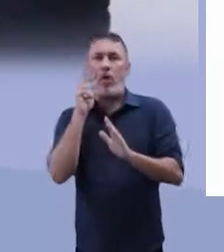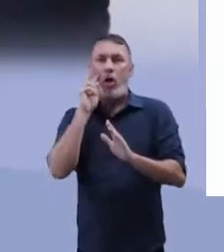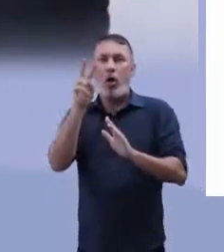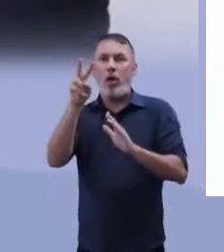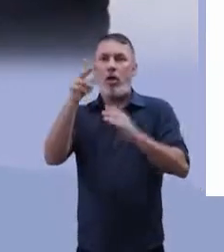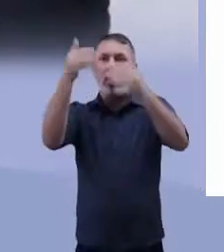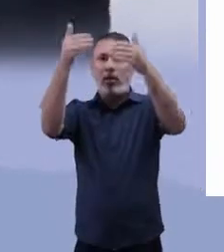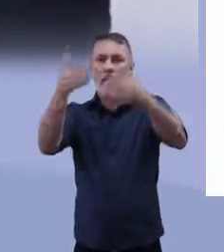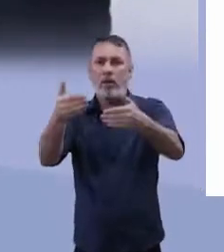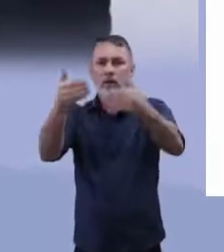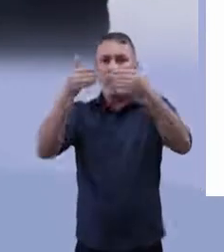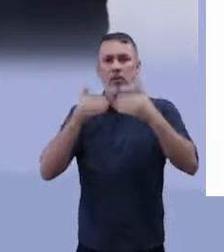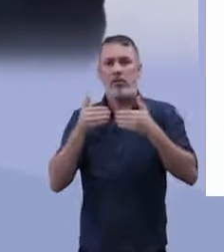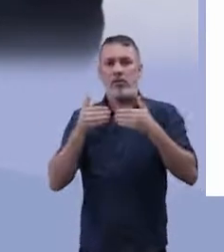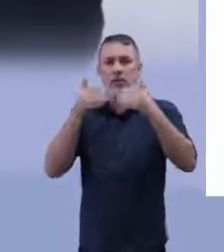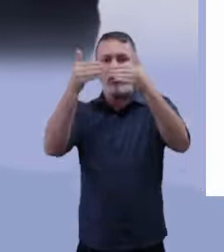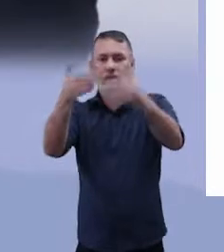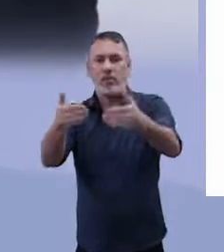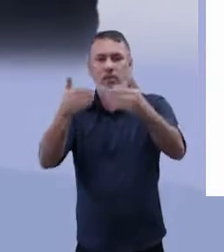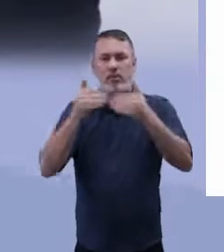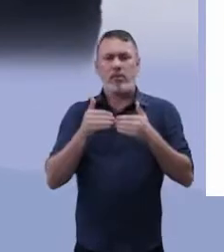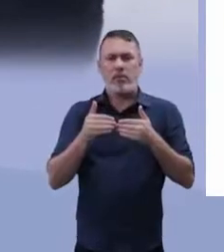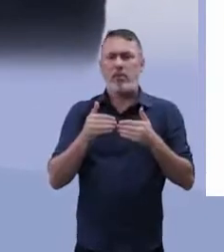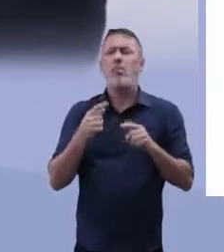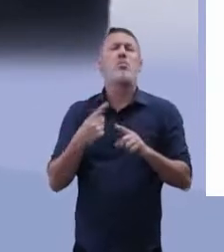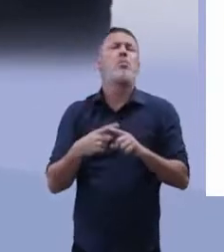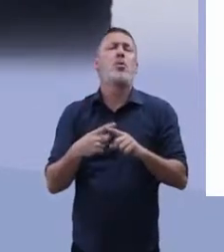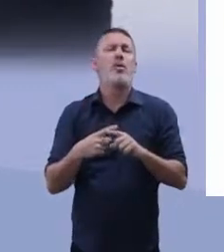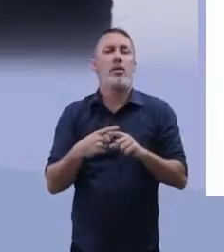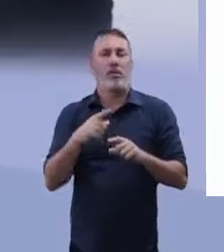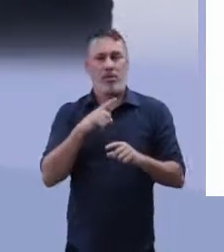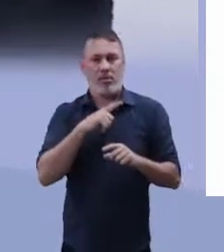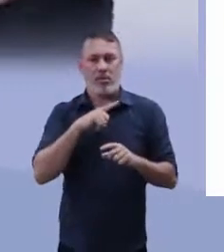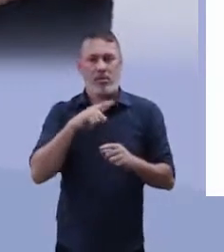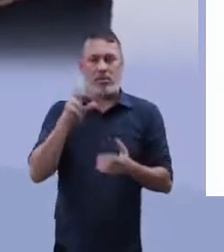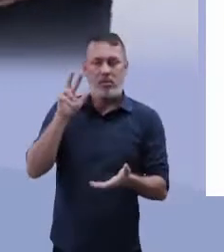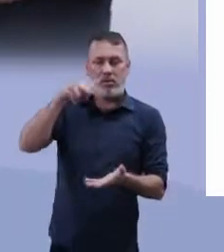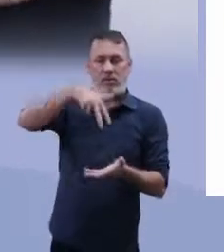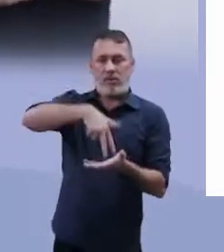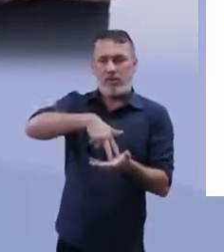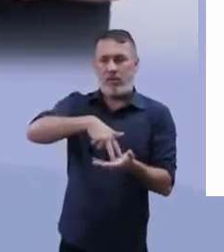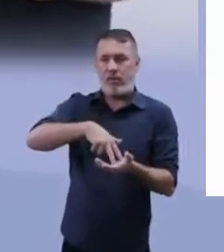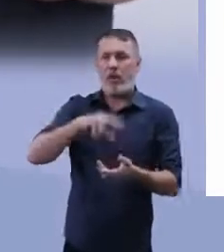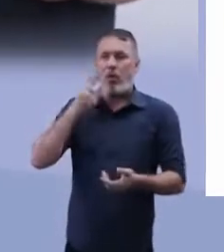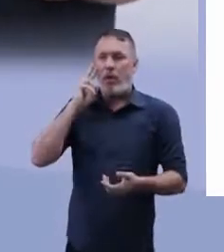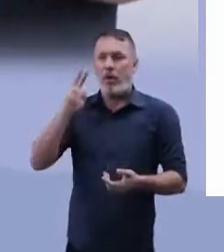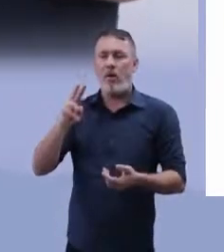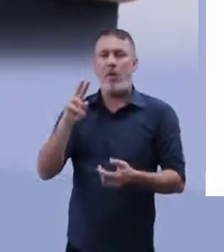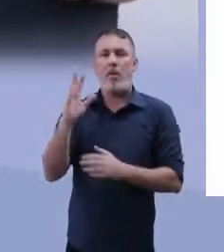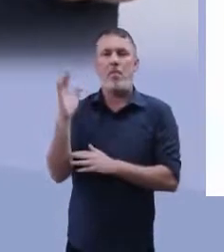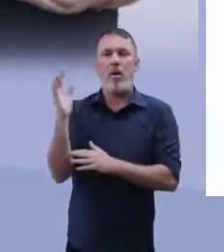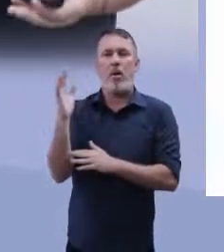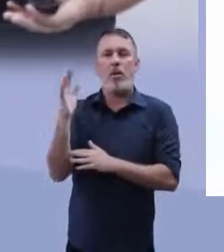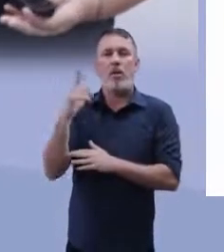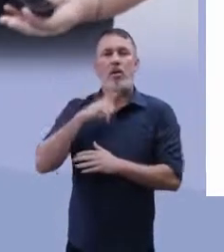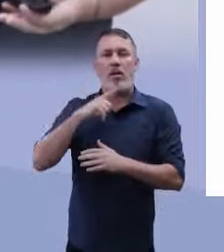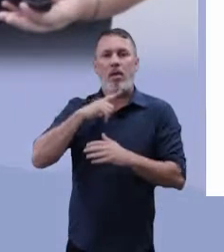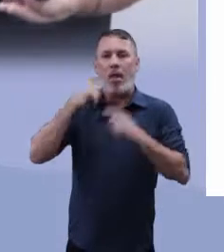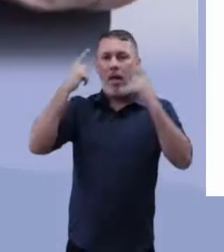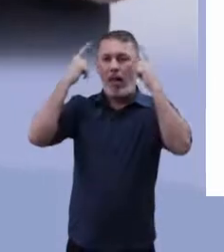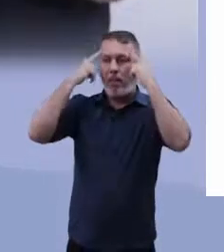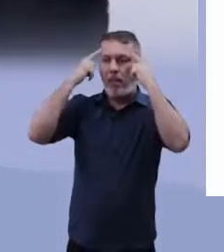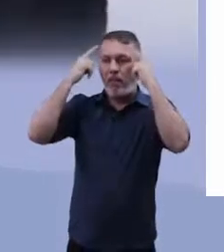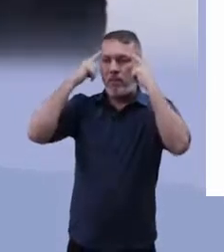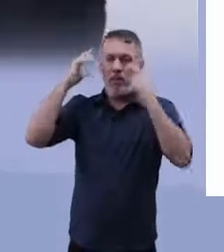Por que temos dois planos? Porque uma delas, a que está em posição de perfil, ela traz o braço atrás da